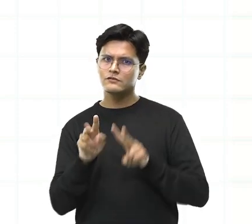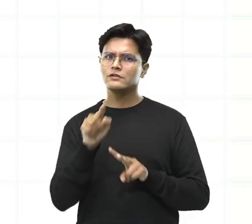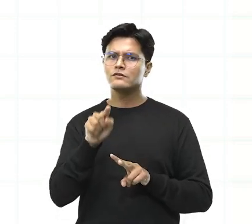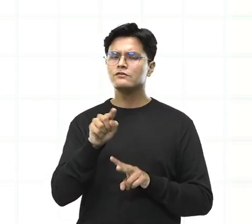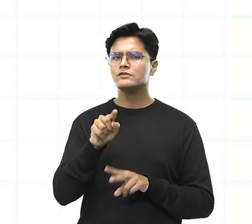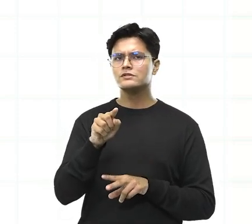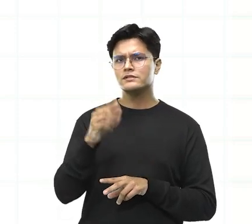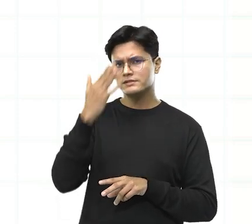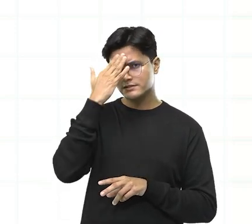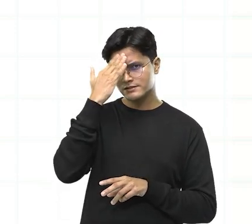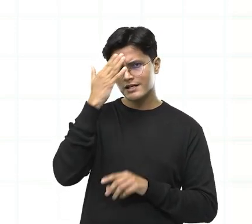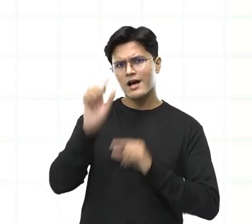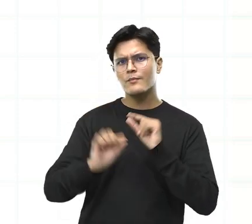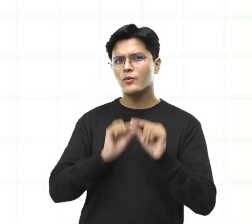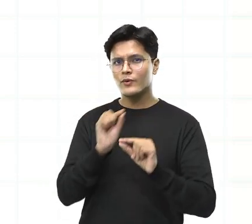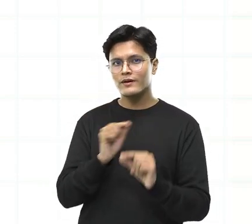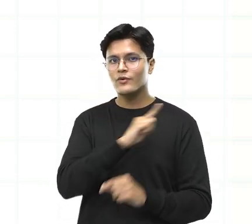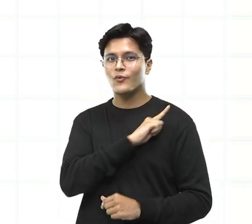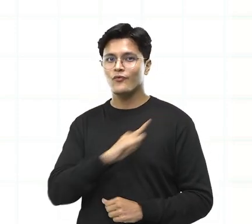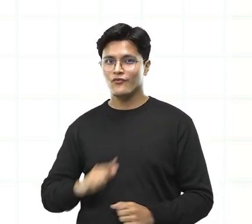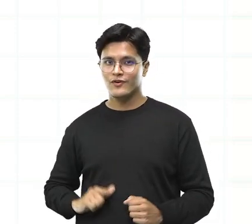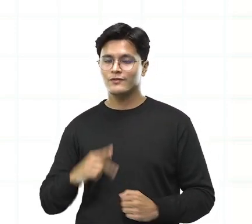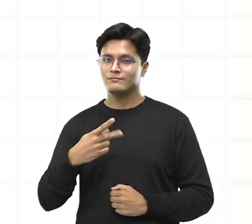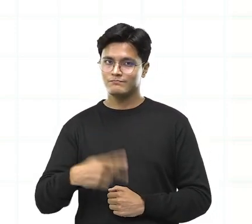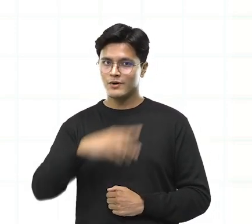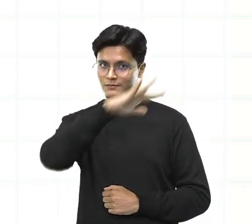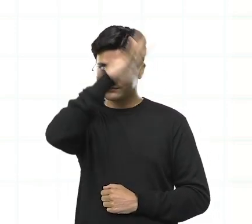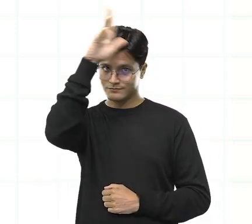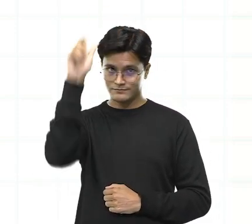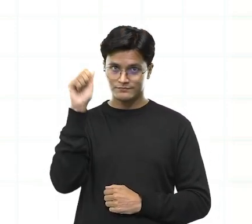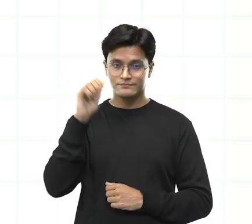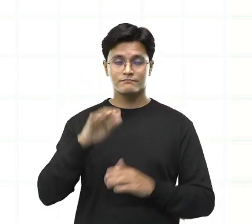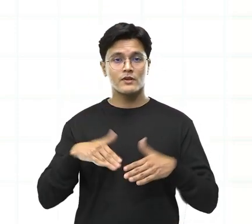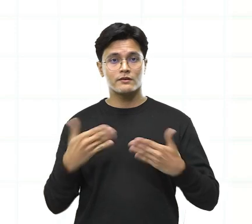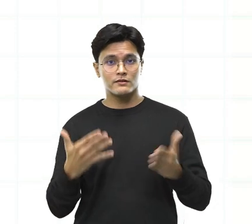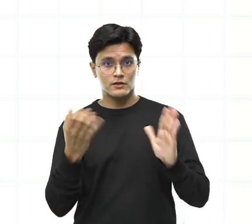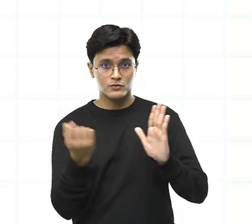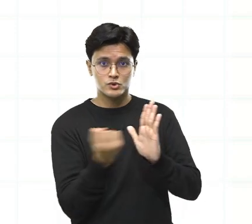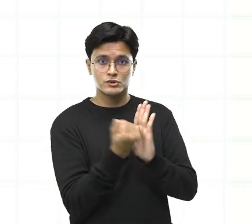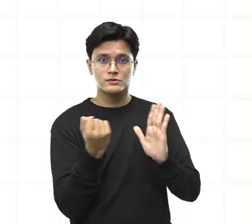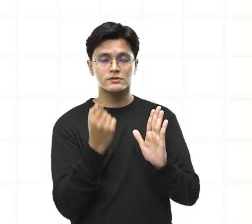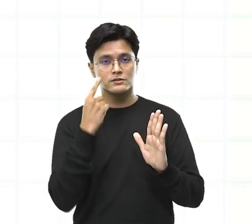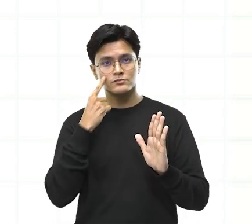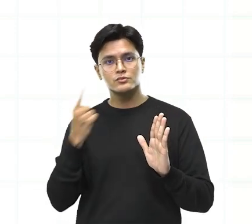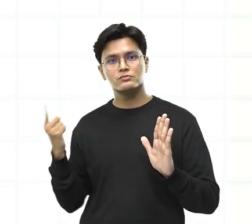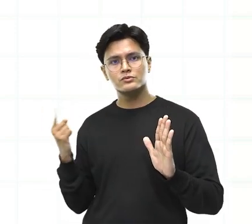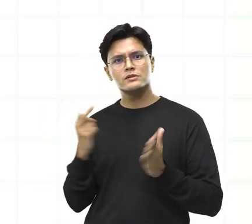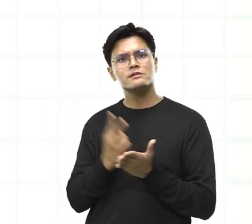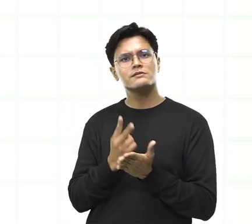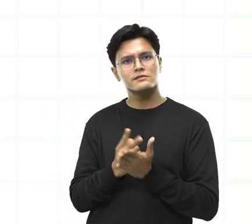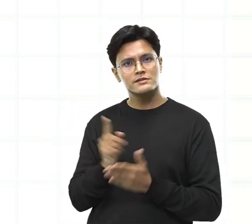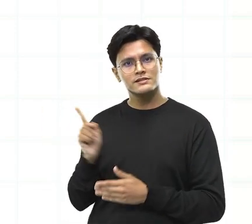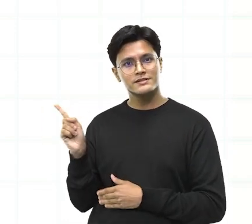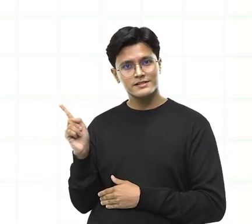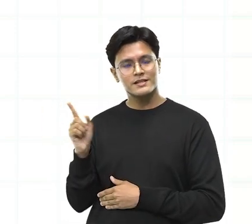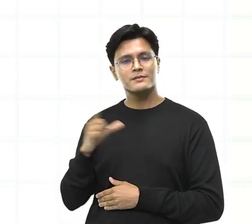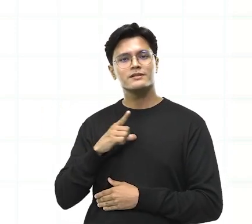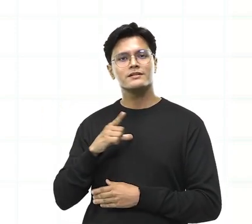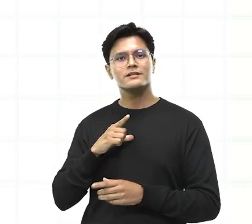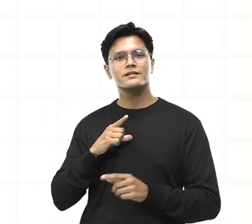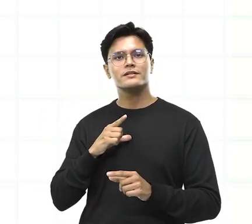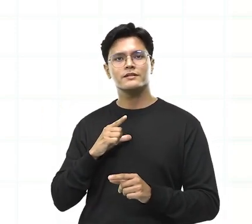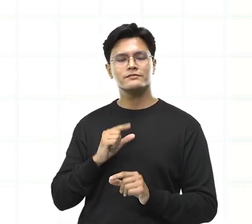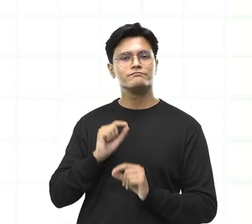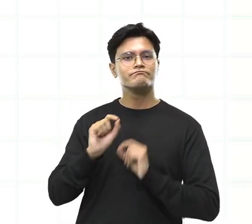está tratando do governo do estado do Amazonas. Então, esse símbolo, ele sempre vai estar presente, né, aí